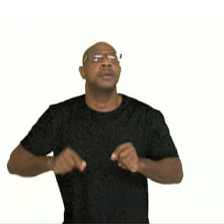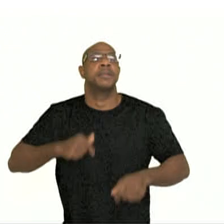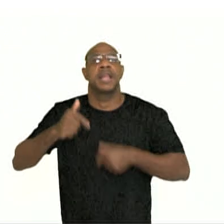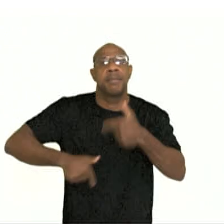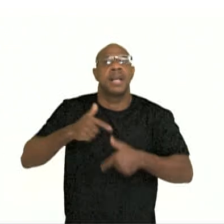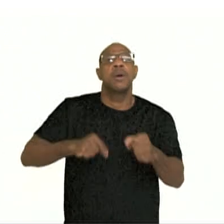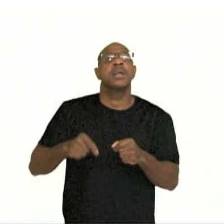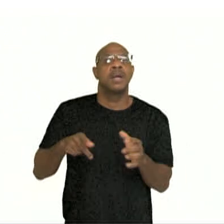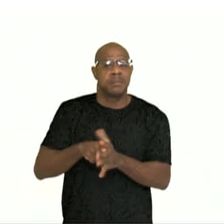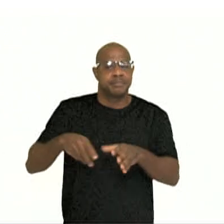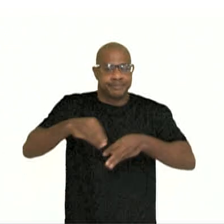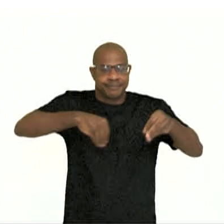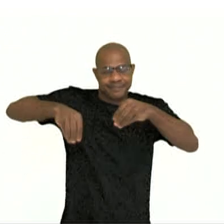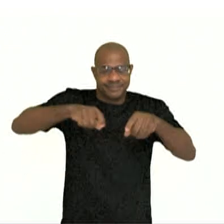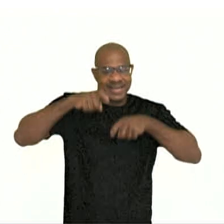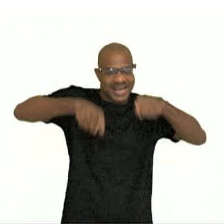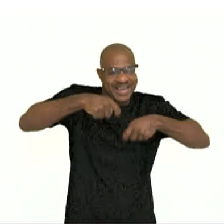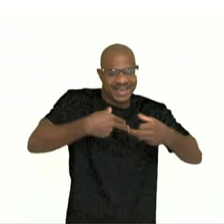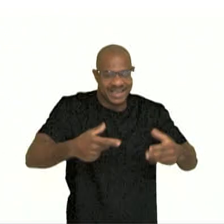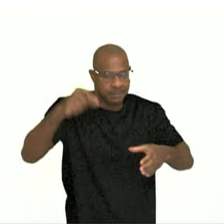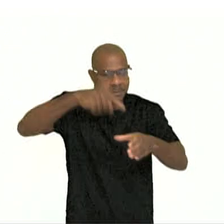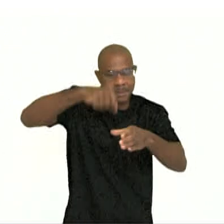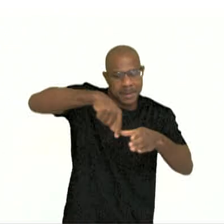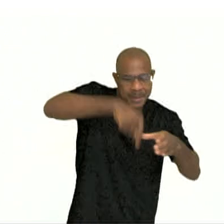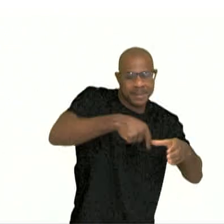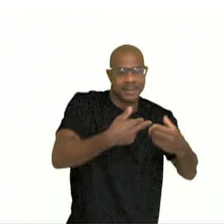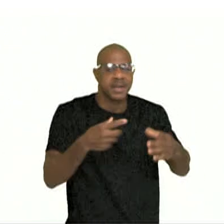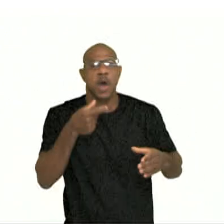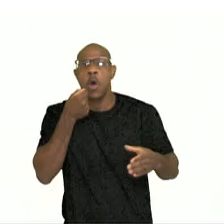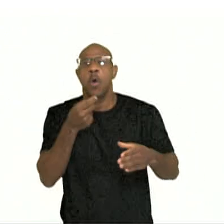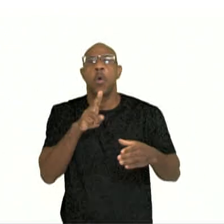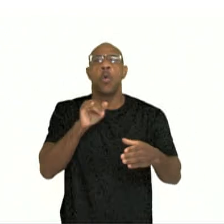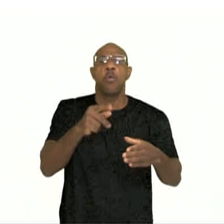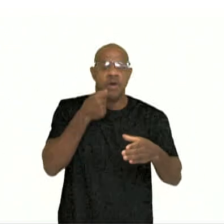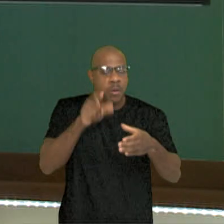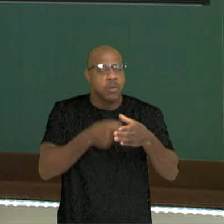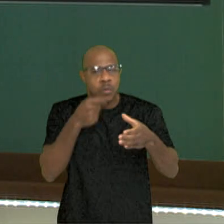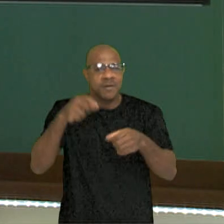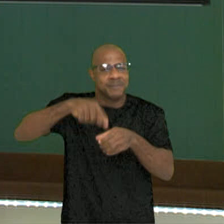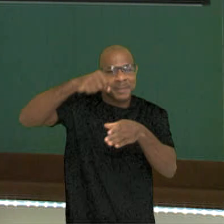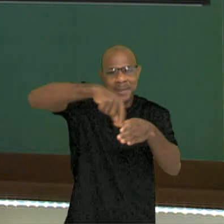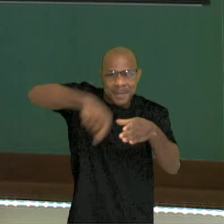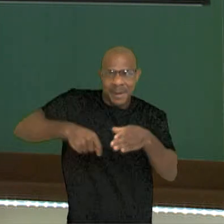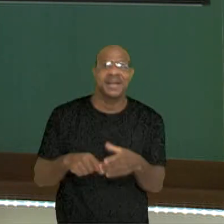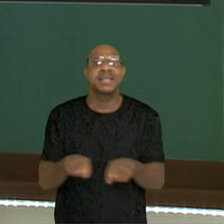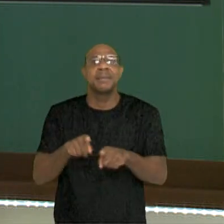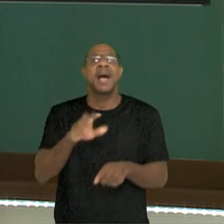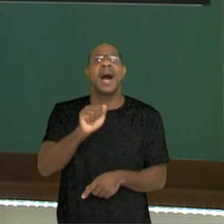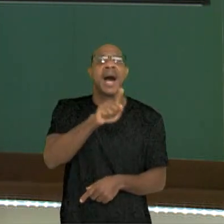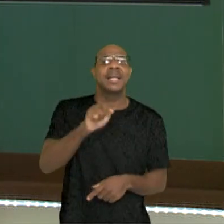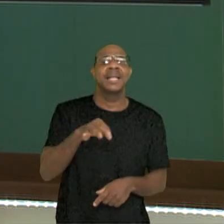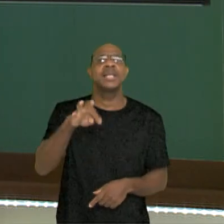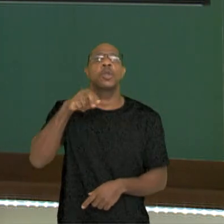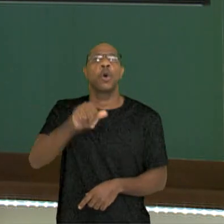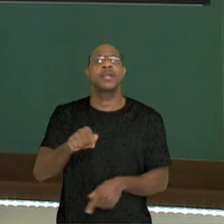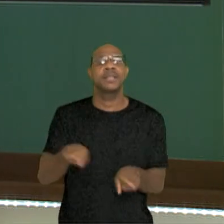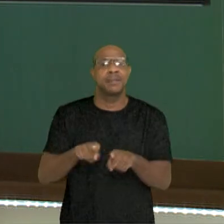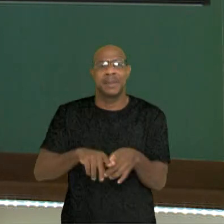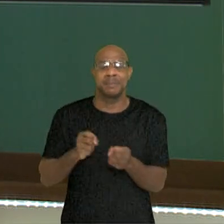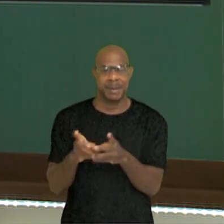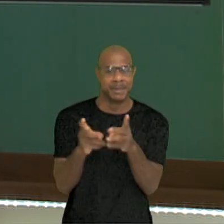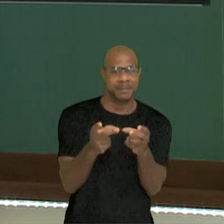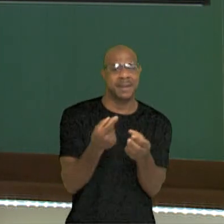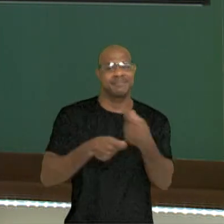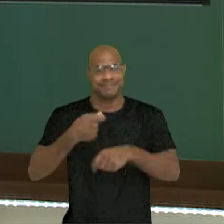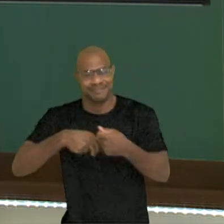em grandes propriedades de terra, onde iriam produzir uvas e azeitonas, né, pessoal? Onde eles iam produzir para o comércio, para a comercialização